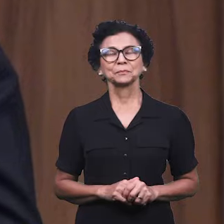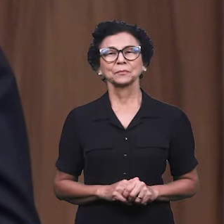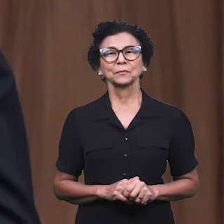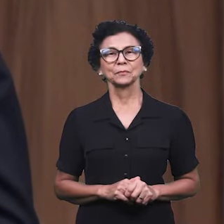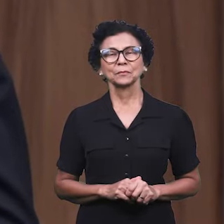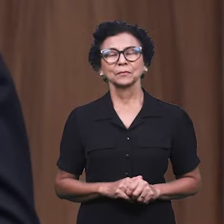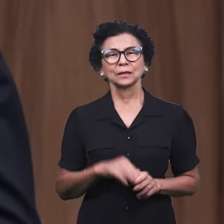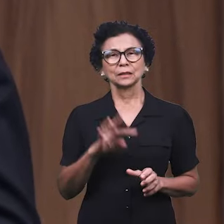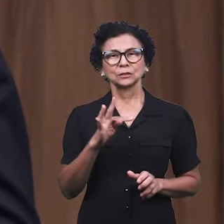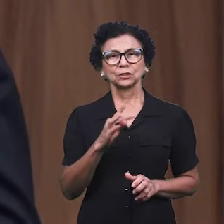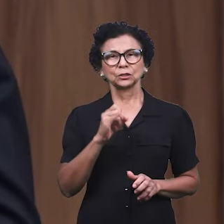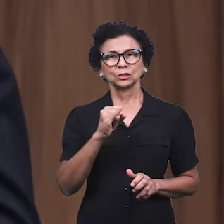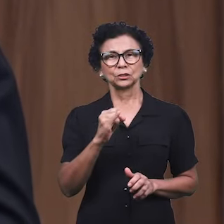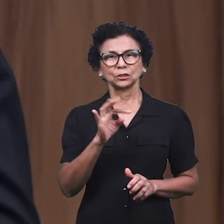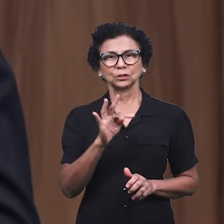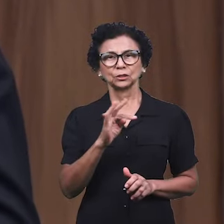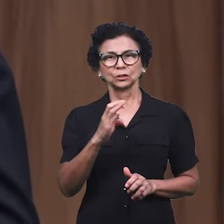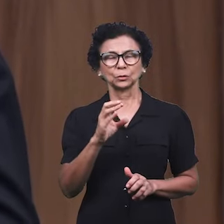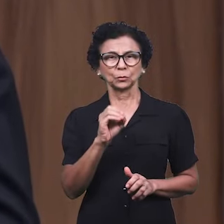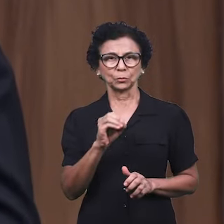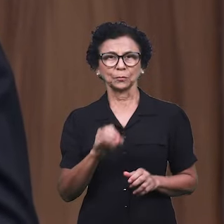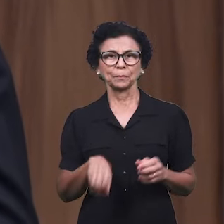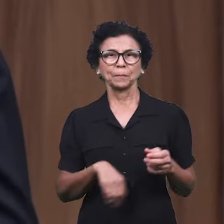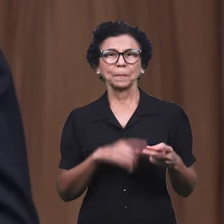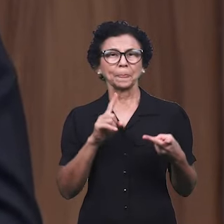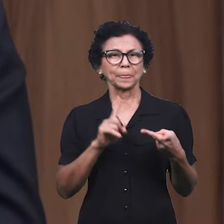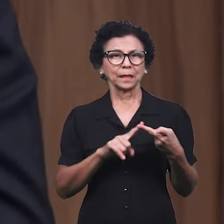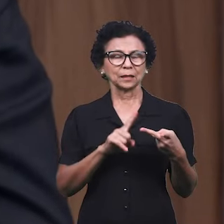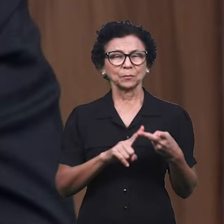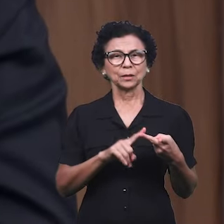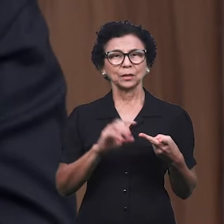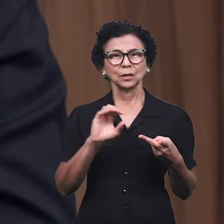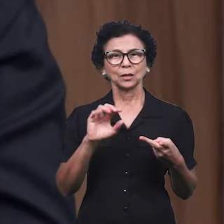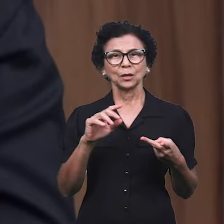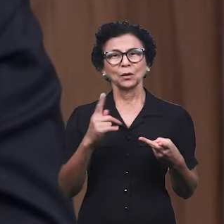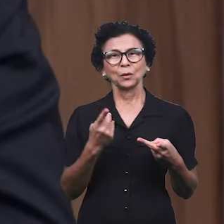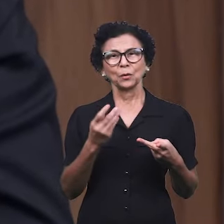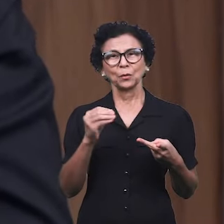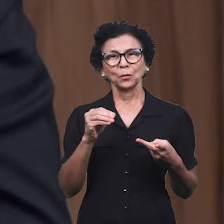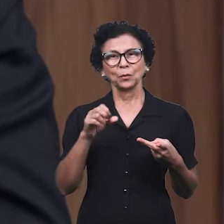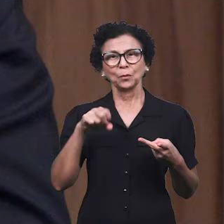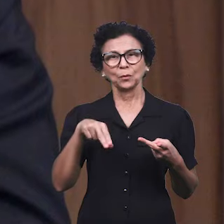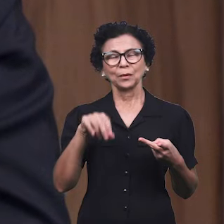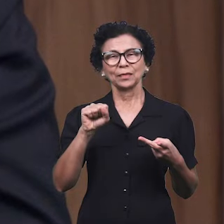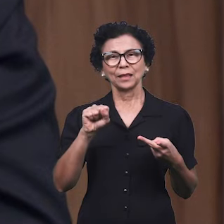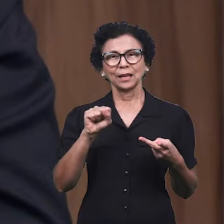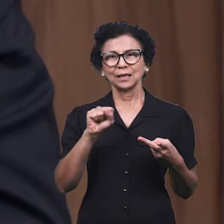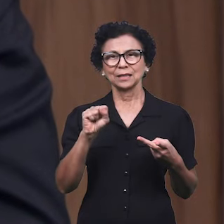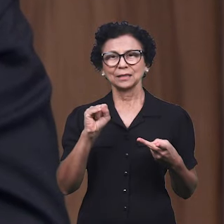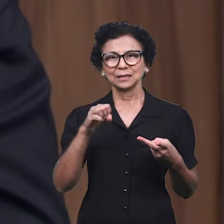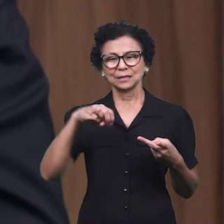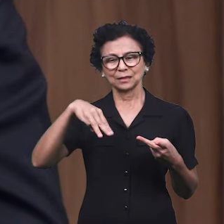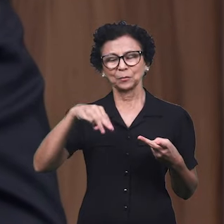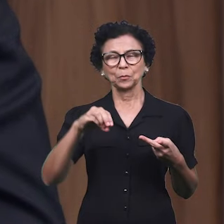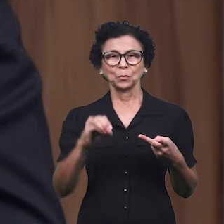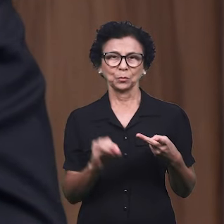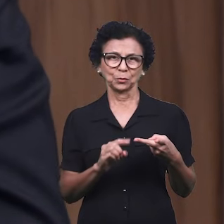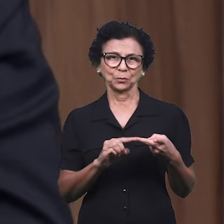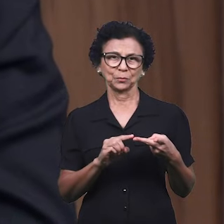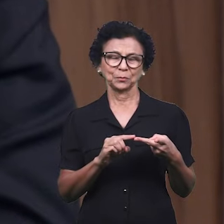no verso 9, juntamente com Onésimo, são aqueles que levam